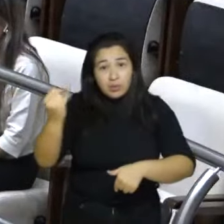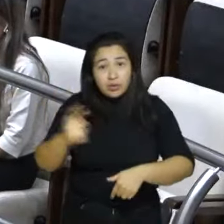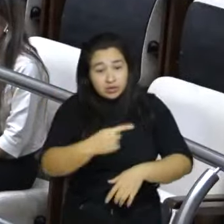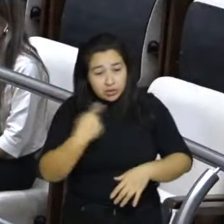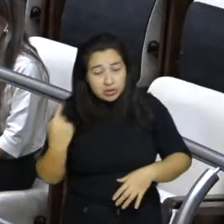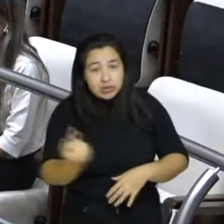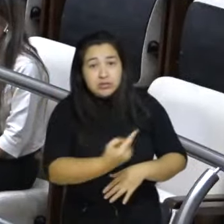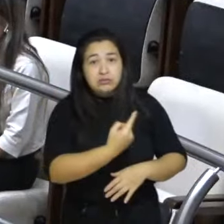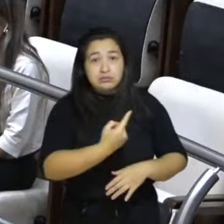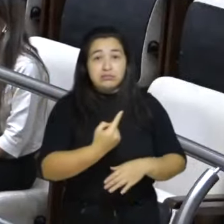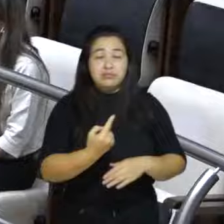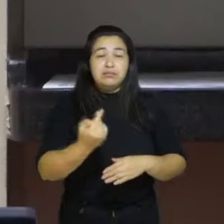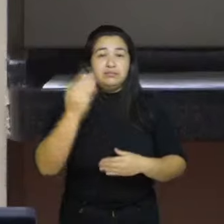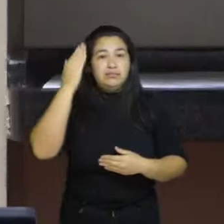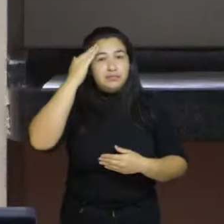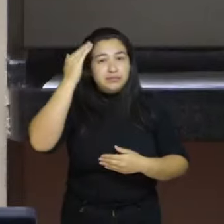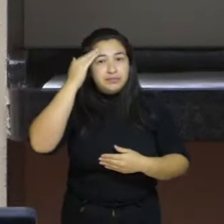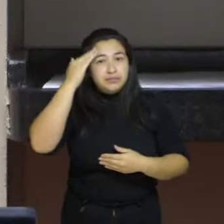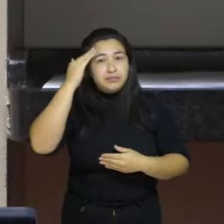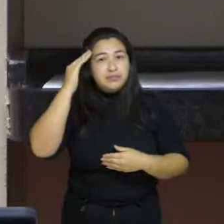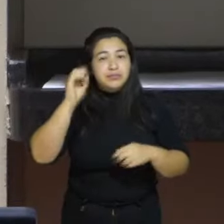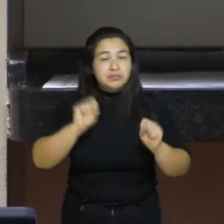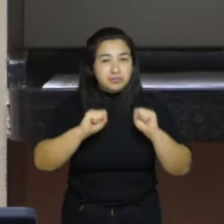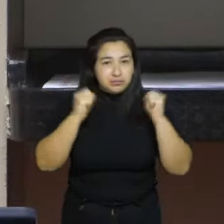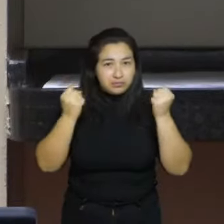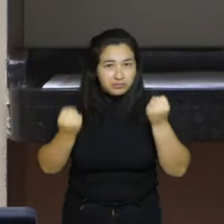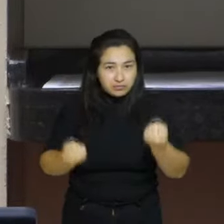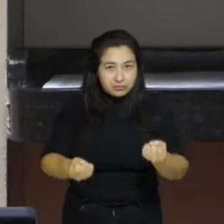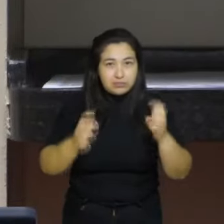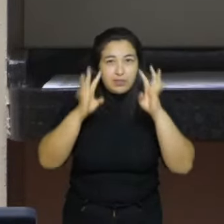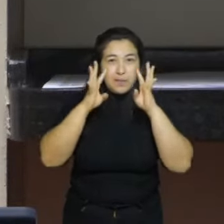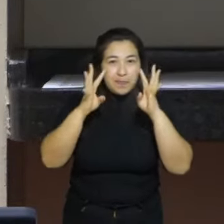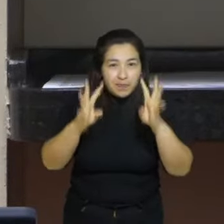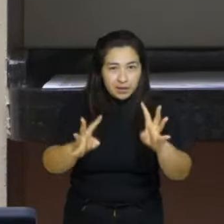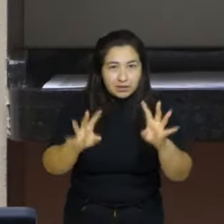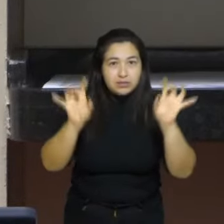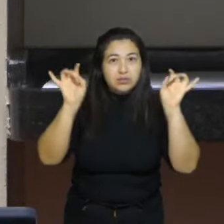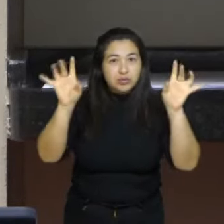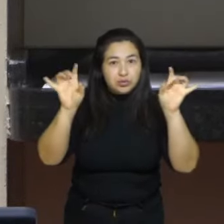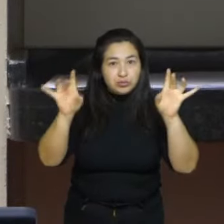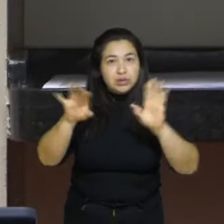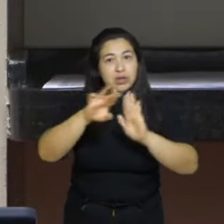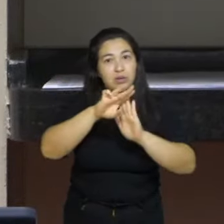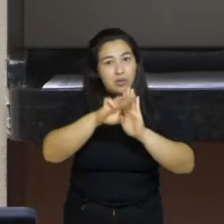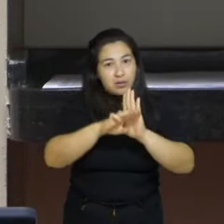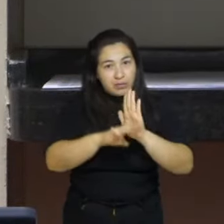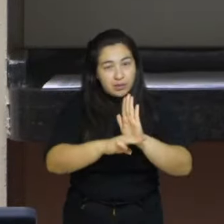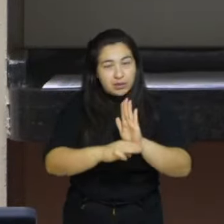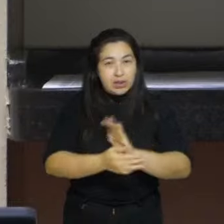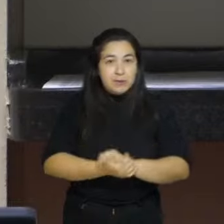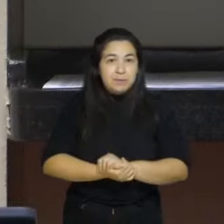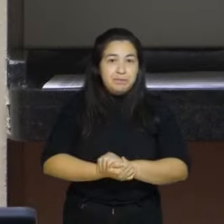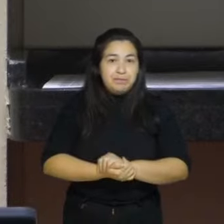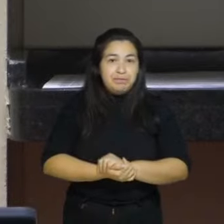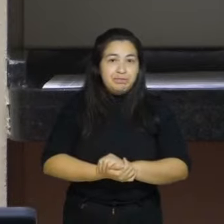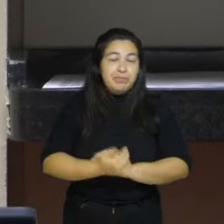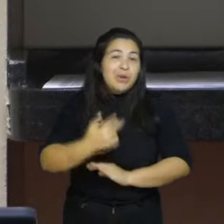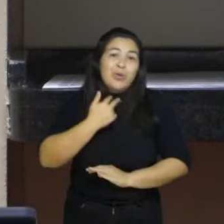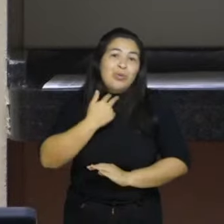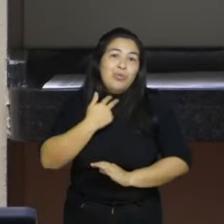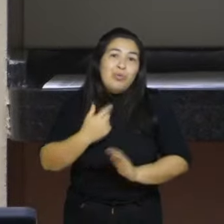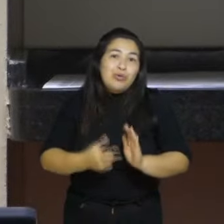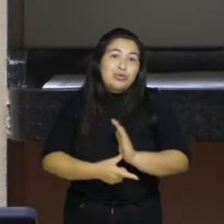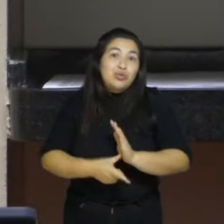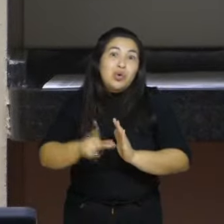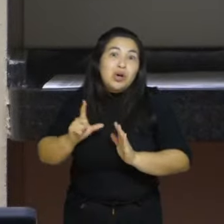todos os colegas deputados e deputadas eh tem dado uma atenção todo especial essa matéria é claro que eu não posso antecipar votos